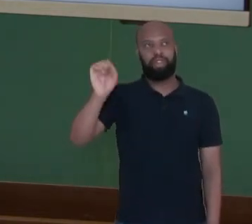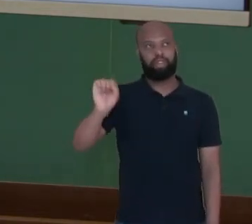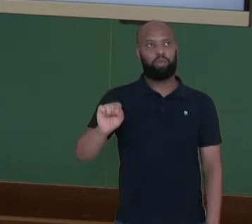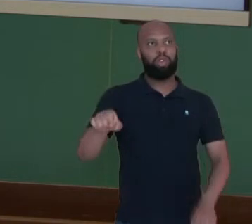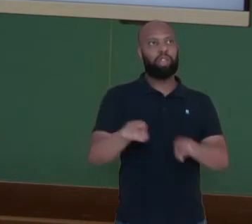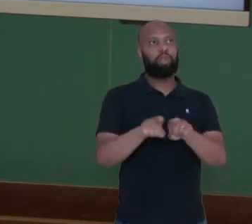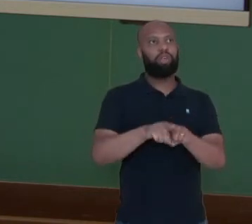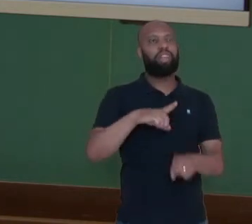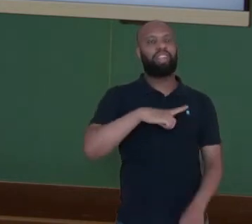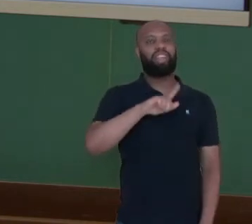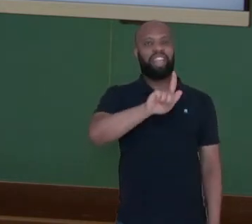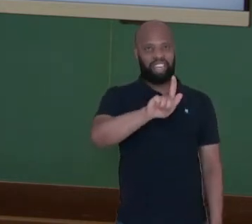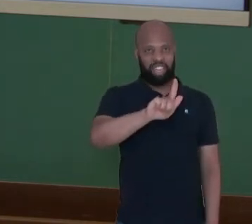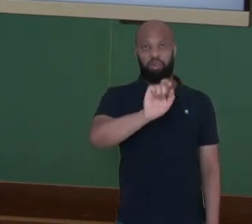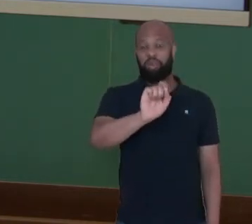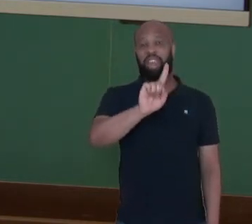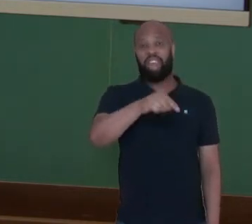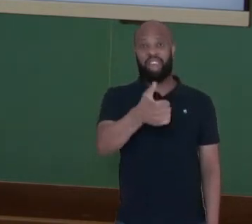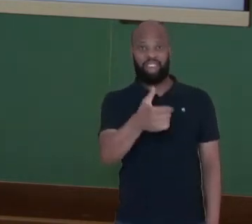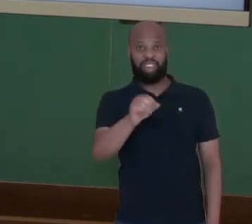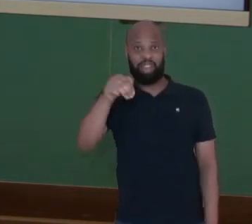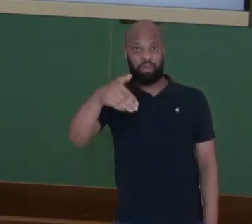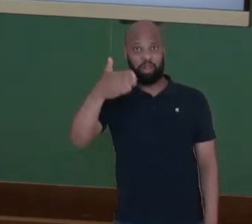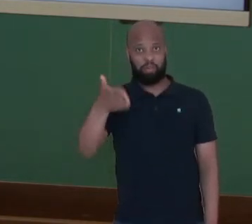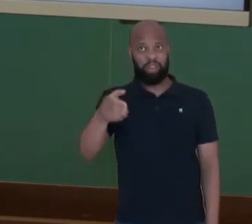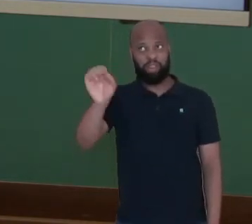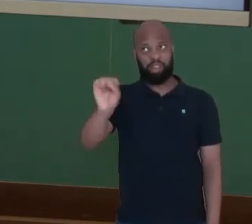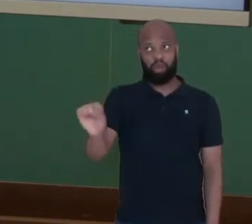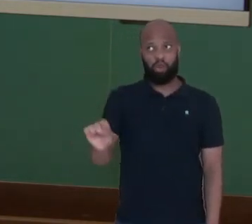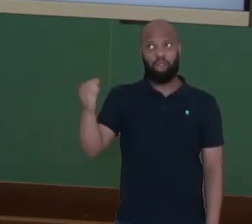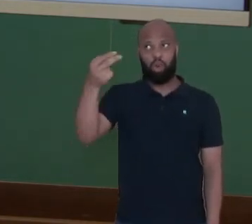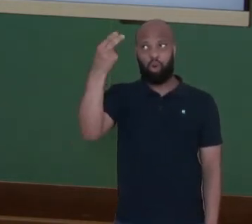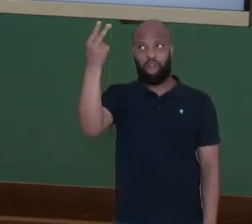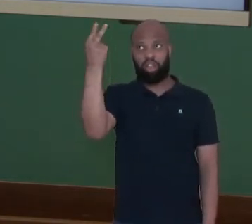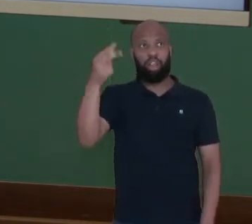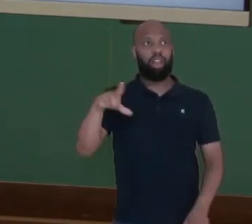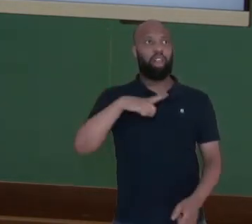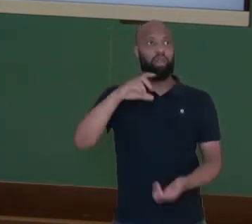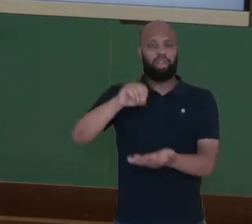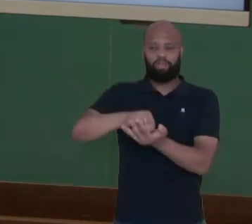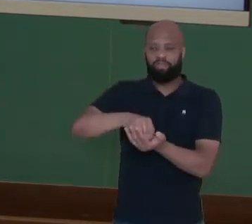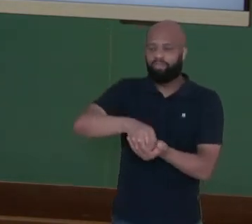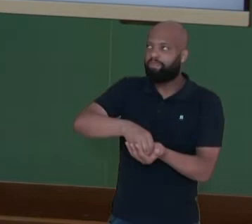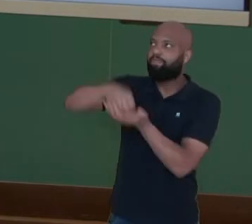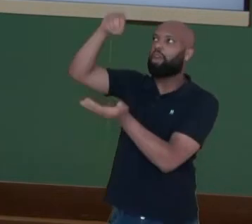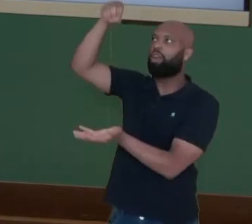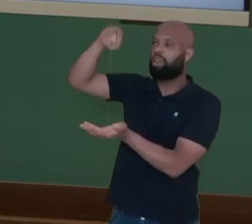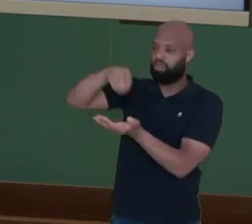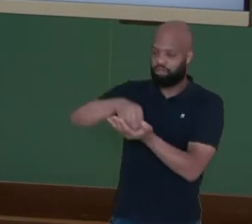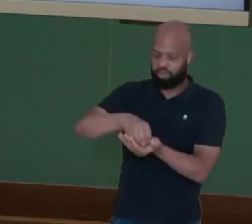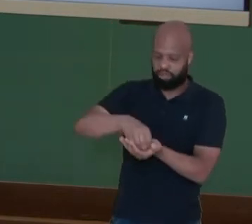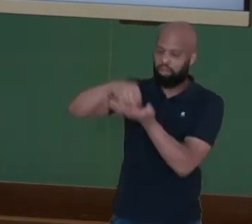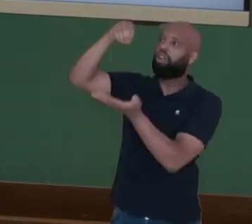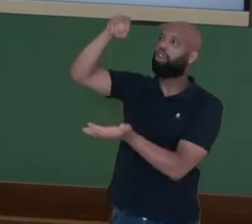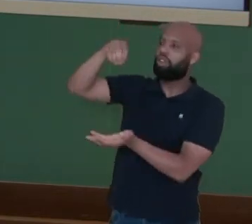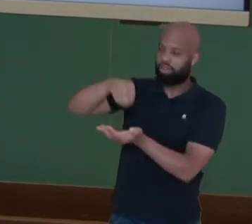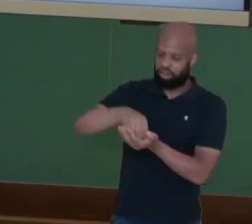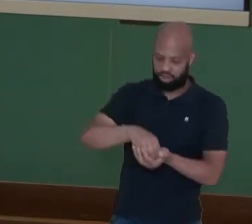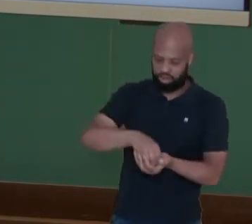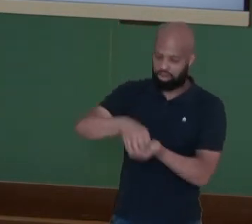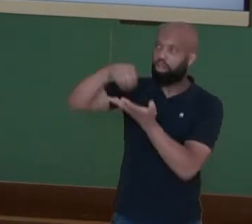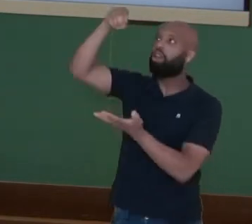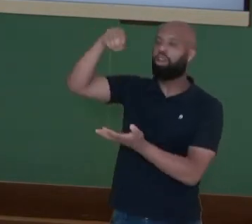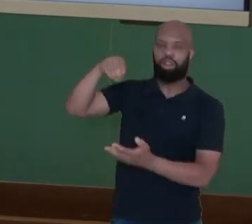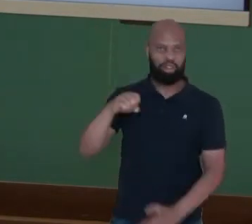gravidade, que vale 10, certo? E uma coisa importante. Estou lançando, estou pegando meu referencial como ponto de